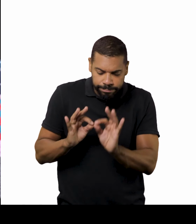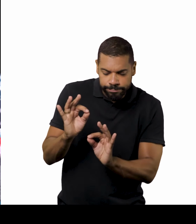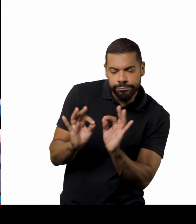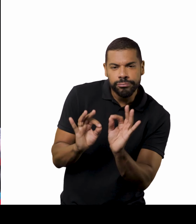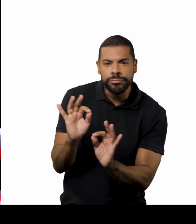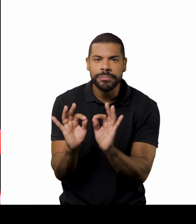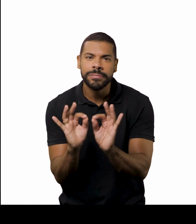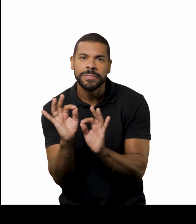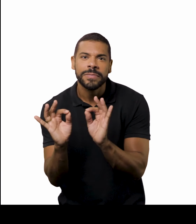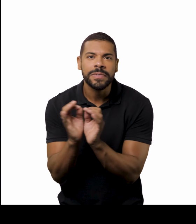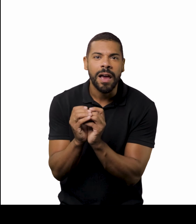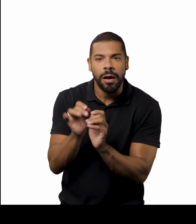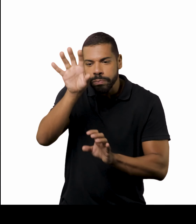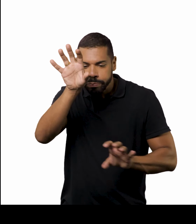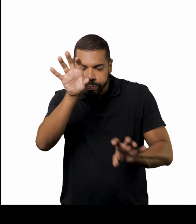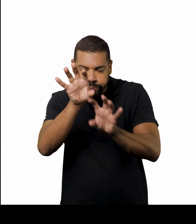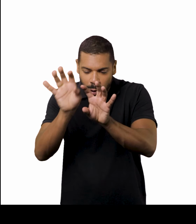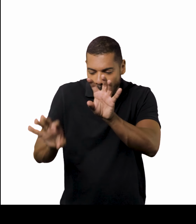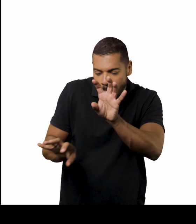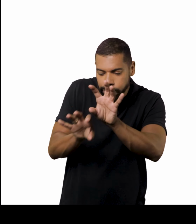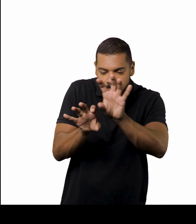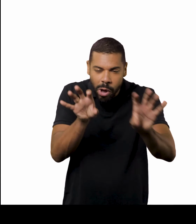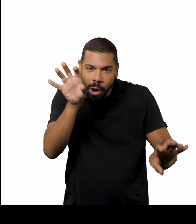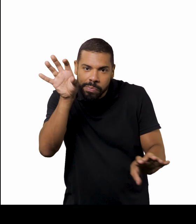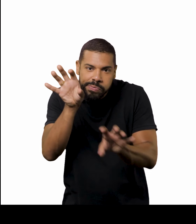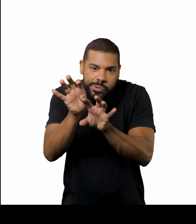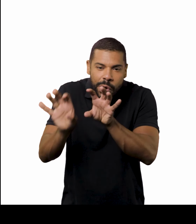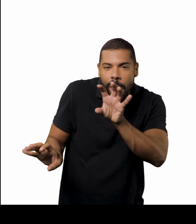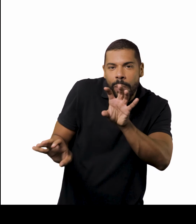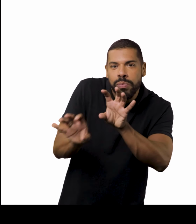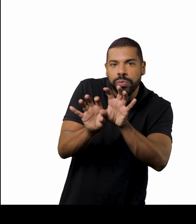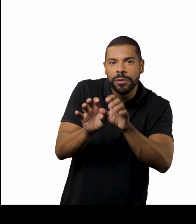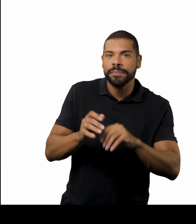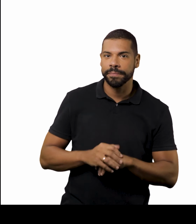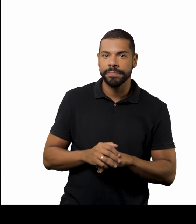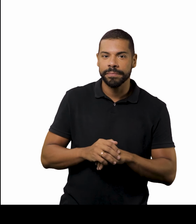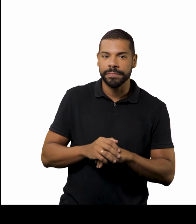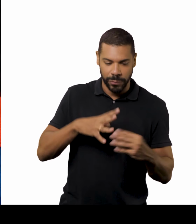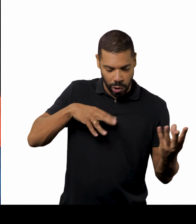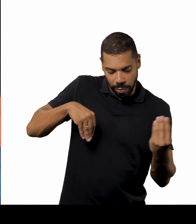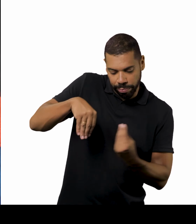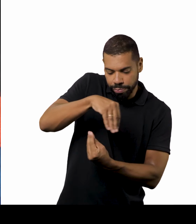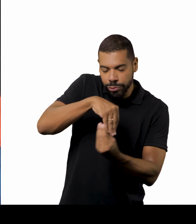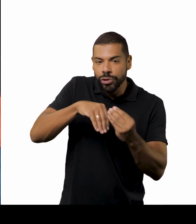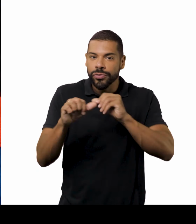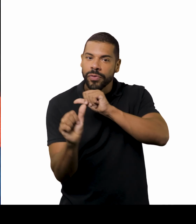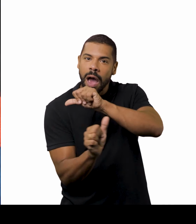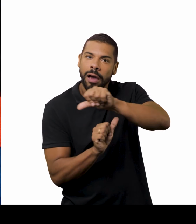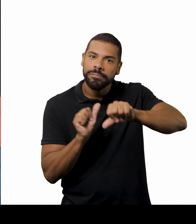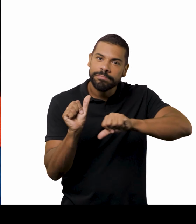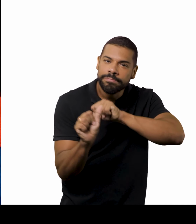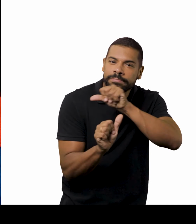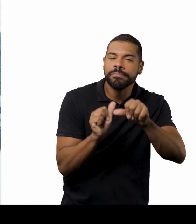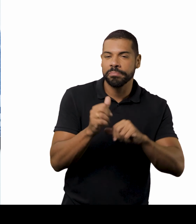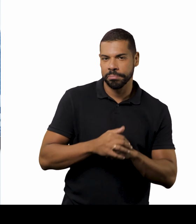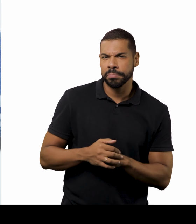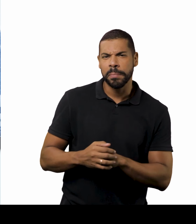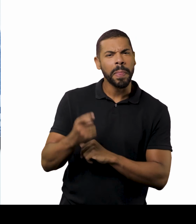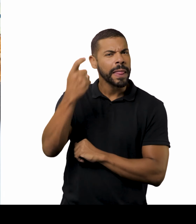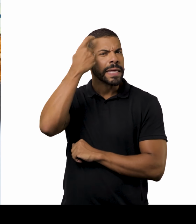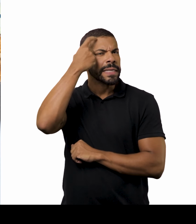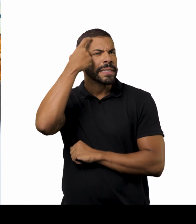coisas uma na outra e aquilo vai se tornando um corpo que não fica ali conservado. Ele vai se transformando. Também